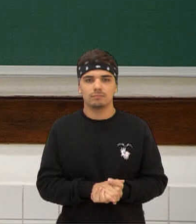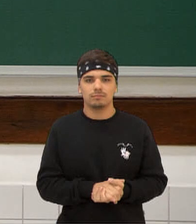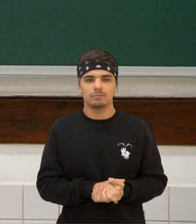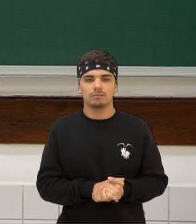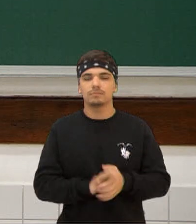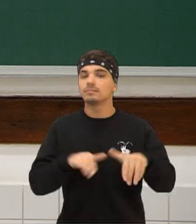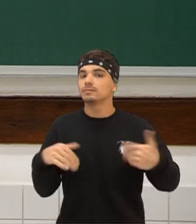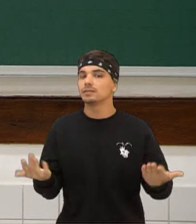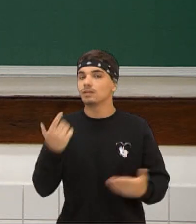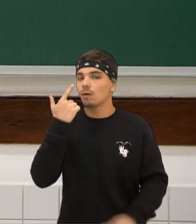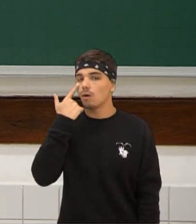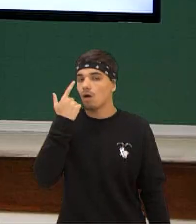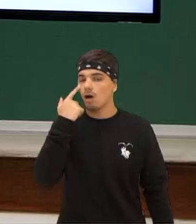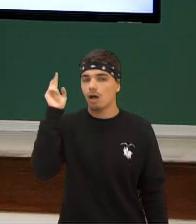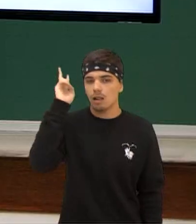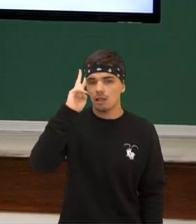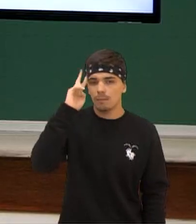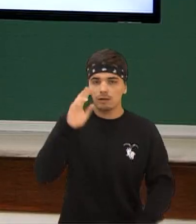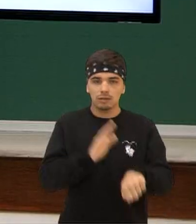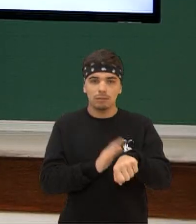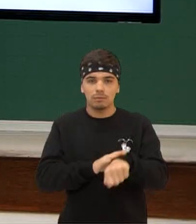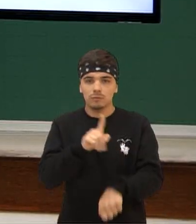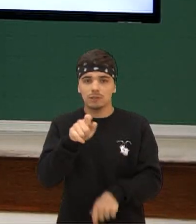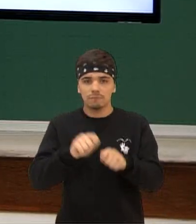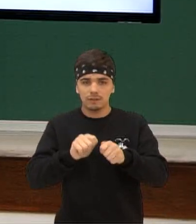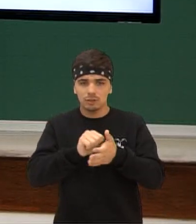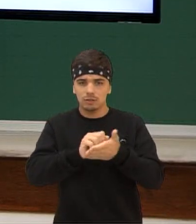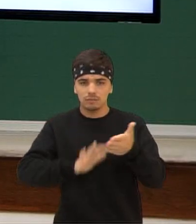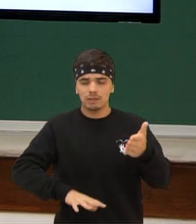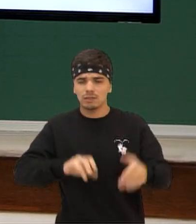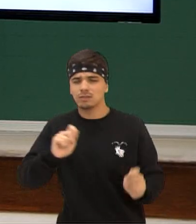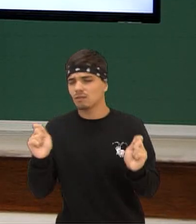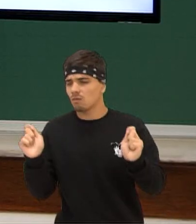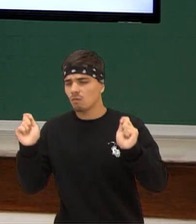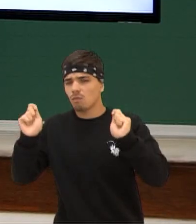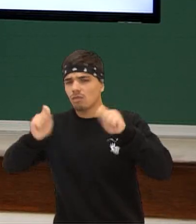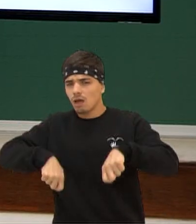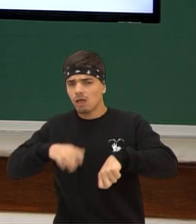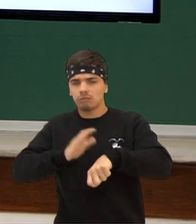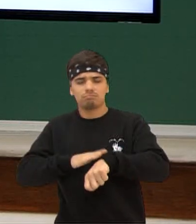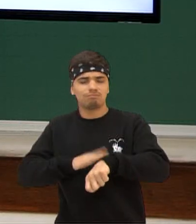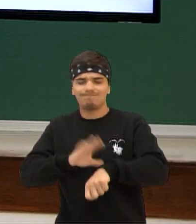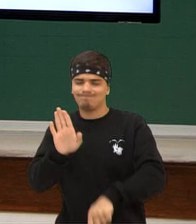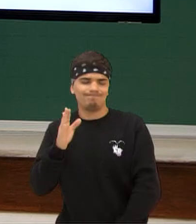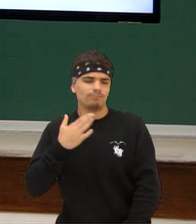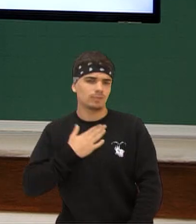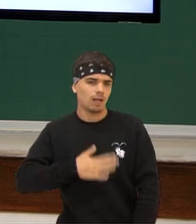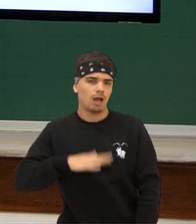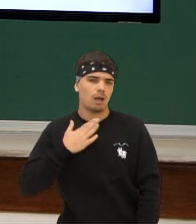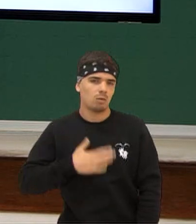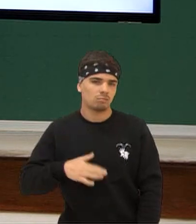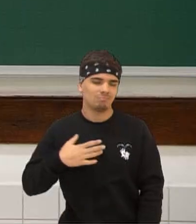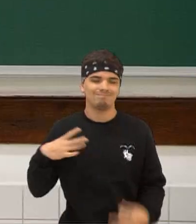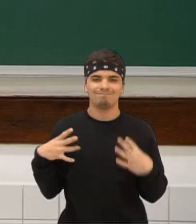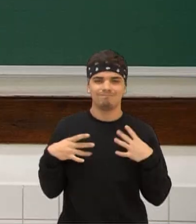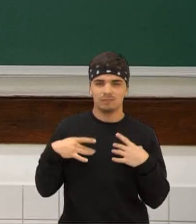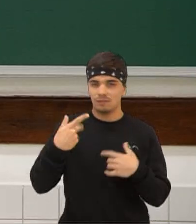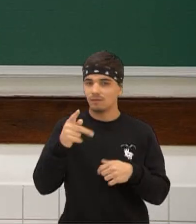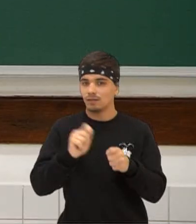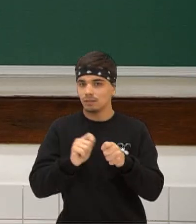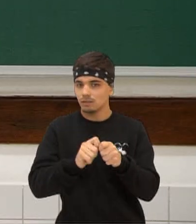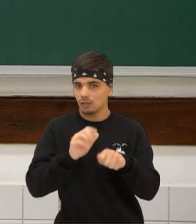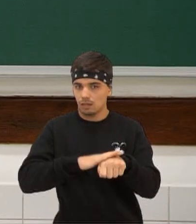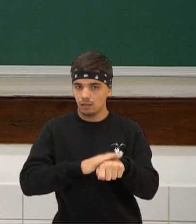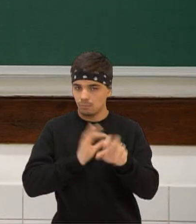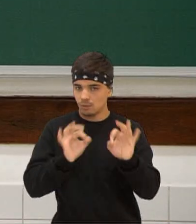sim se Lembrando que sempre o tempo para você fazer exercício se não der se não der tempo você foi aí Lu tá bom faz o seu Zezinho